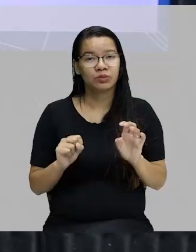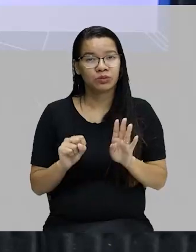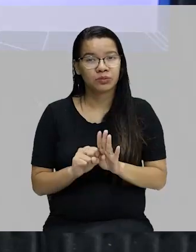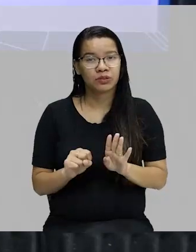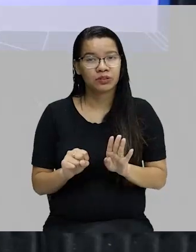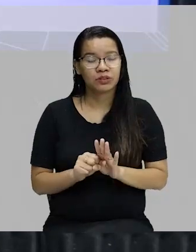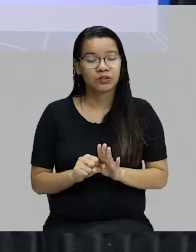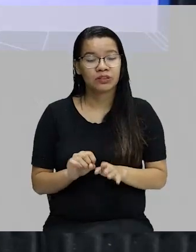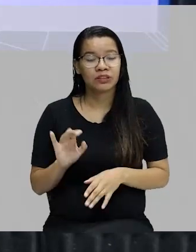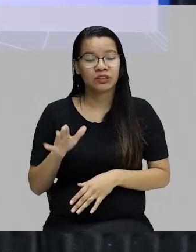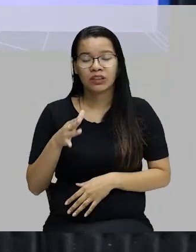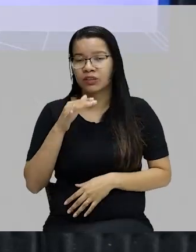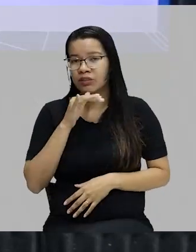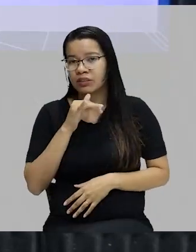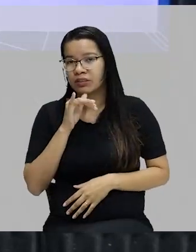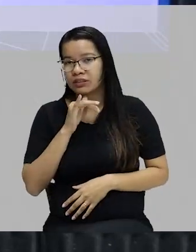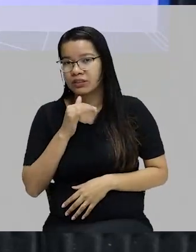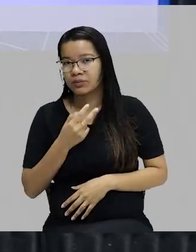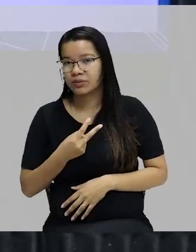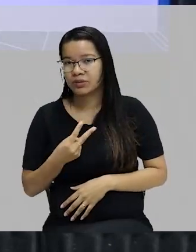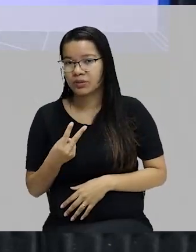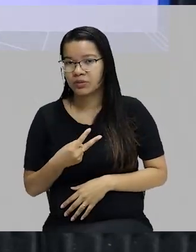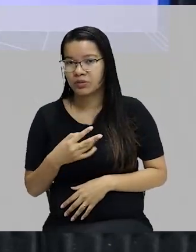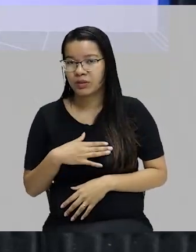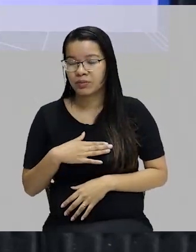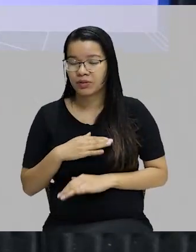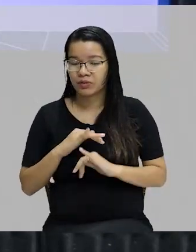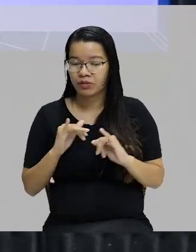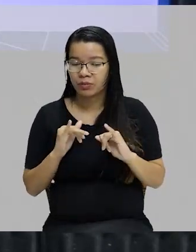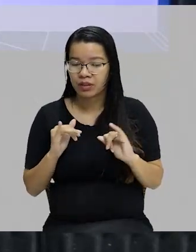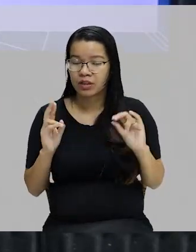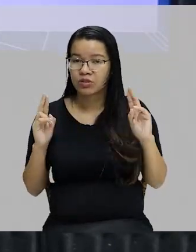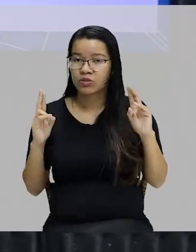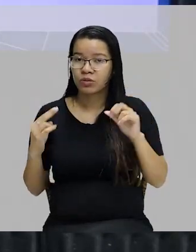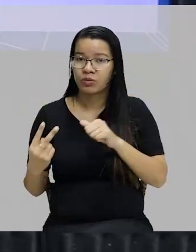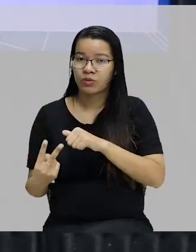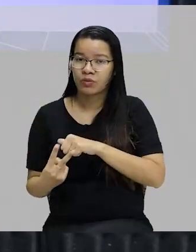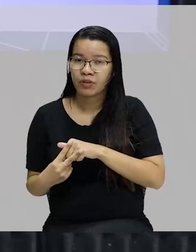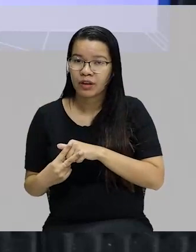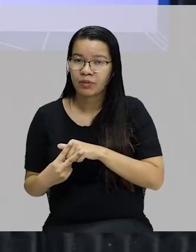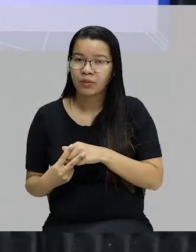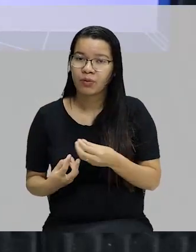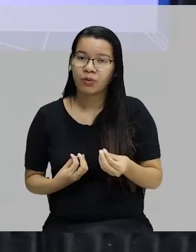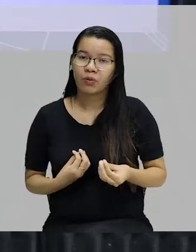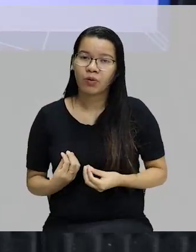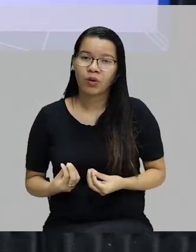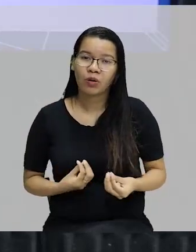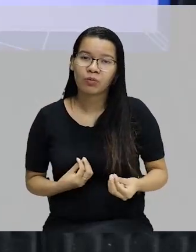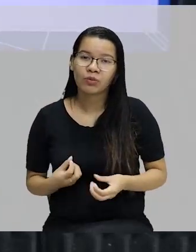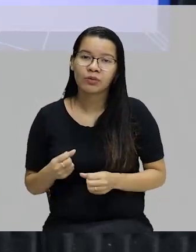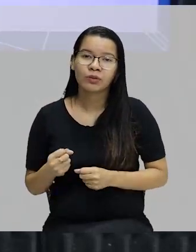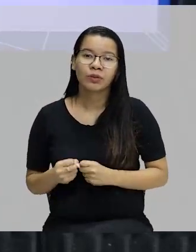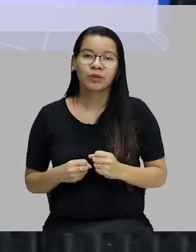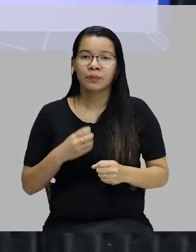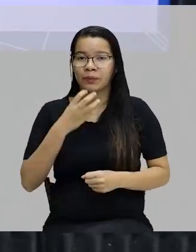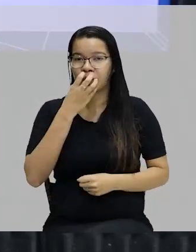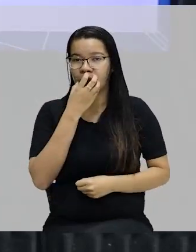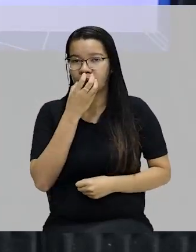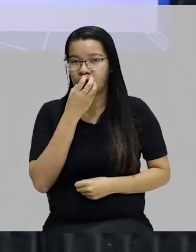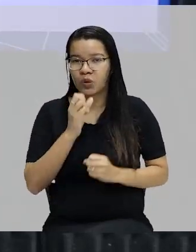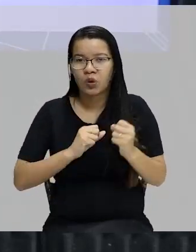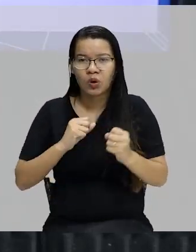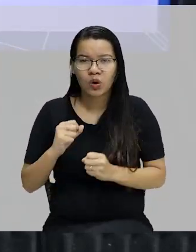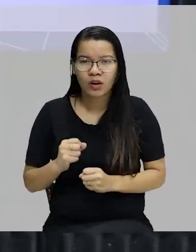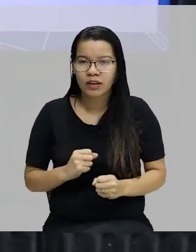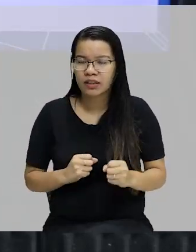substantivo. No exemplo de baixo, a minha informação é sobre o verbo. De que forma que aquele cachorro corre? Ele corre